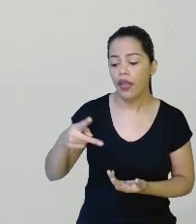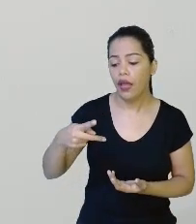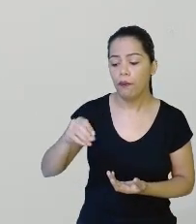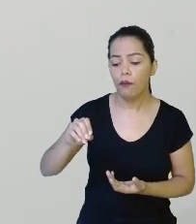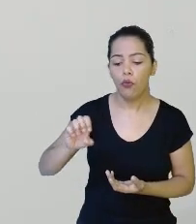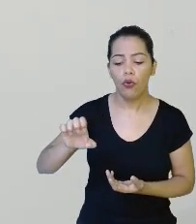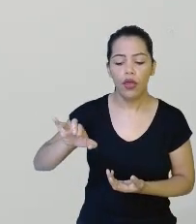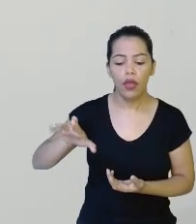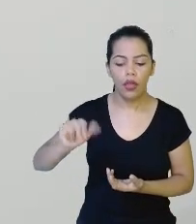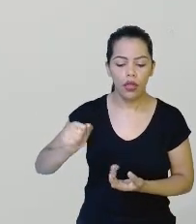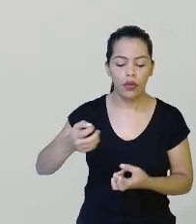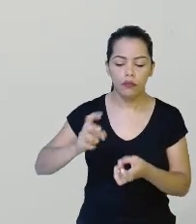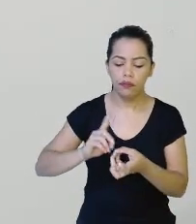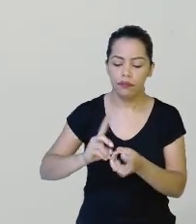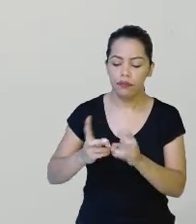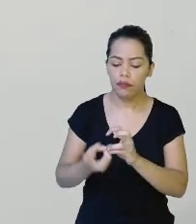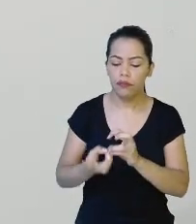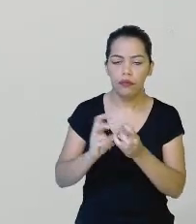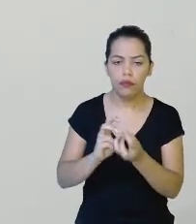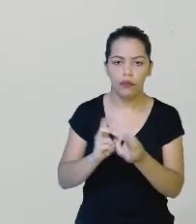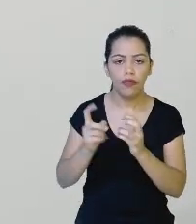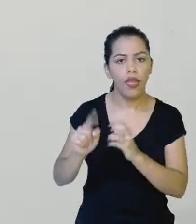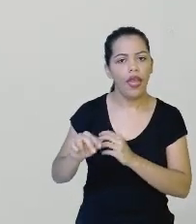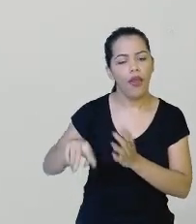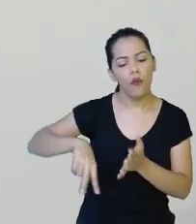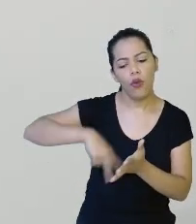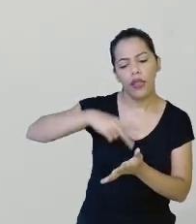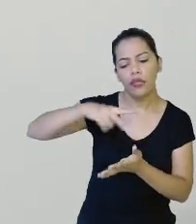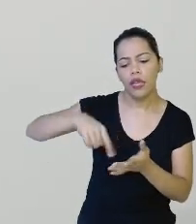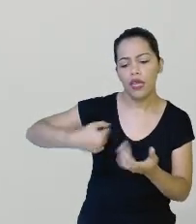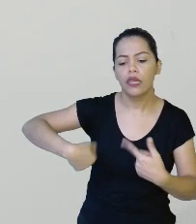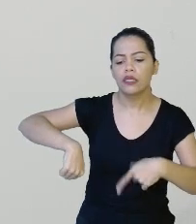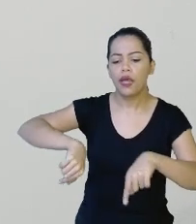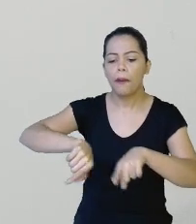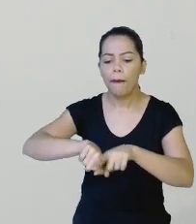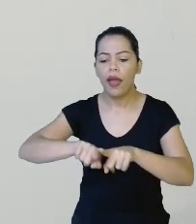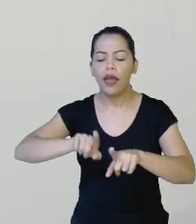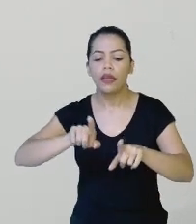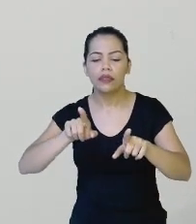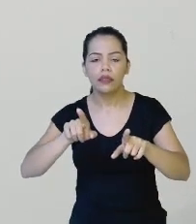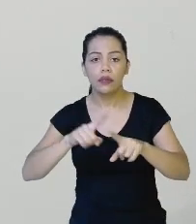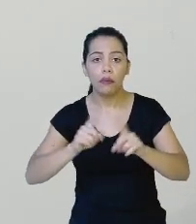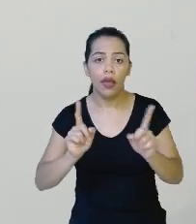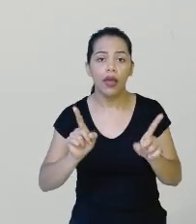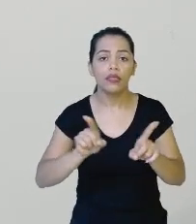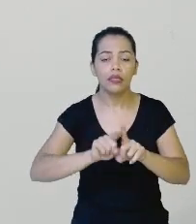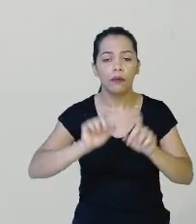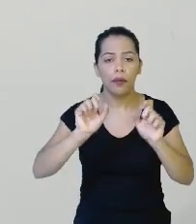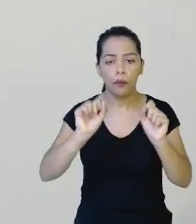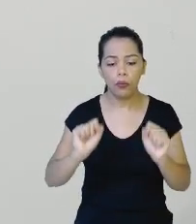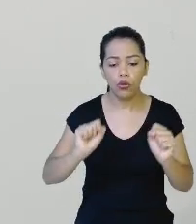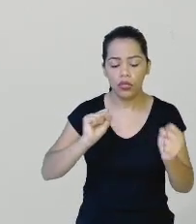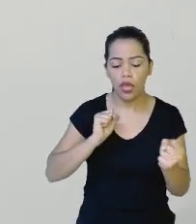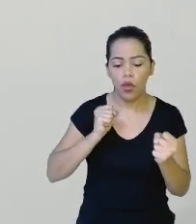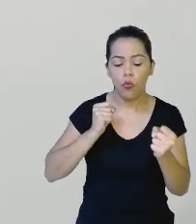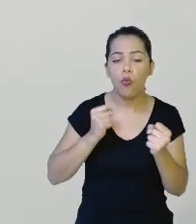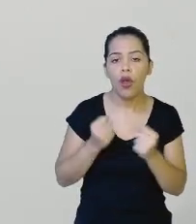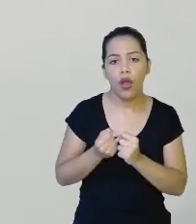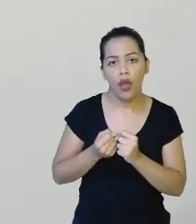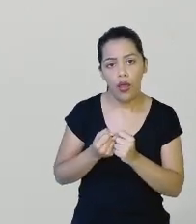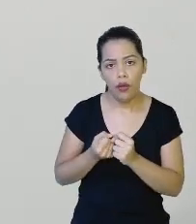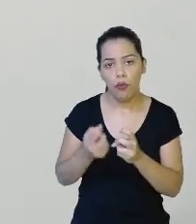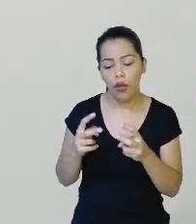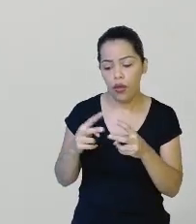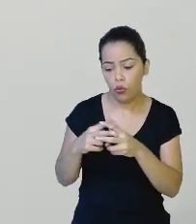que também às vezes pode ser considerada como uma luta, que é originária lá da África. Então, a